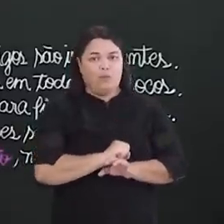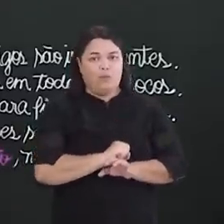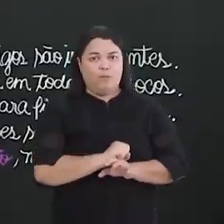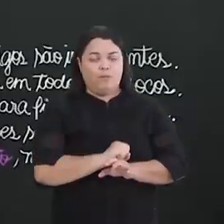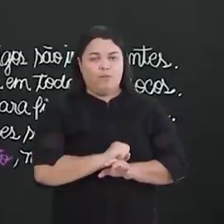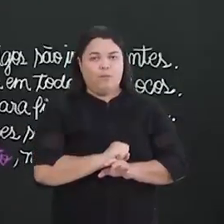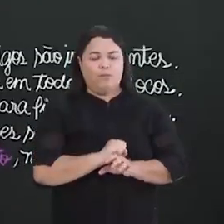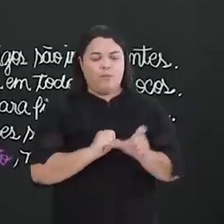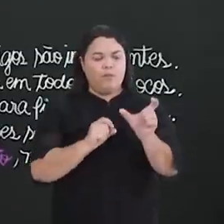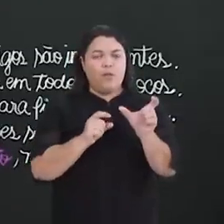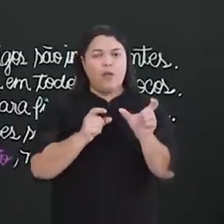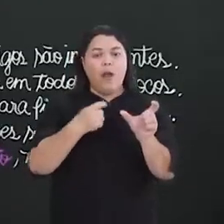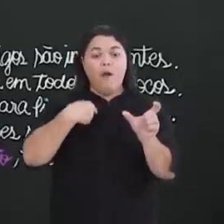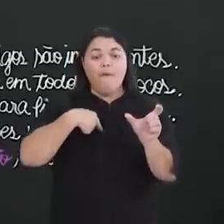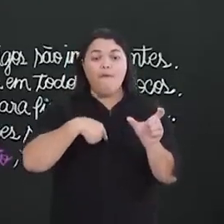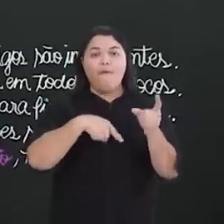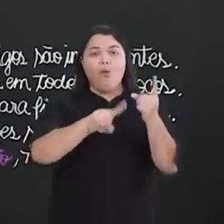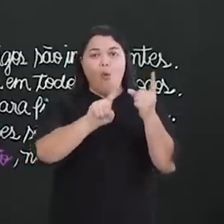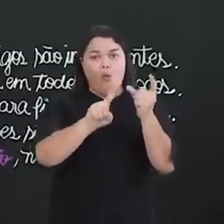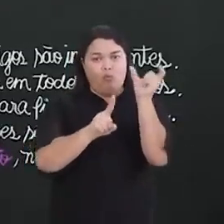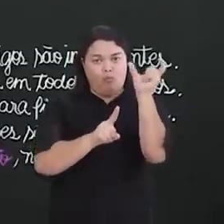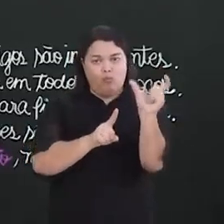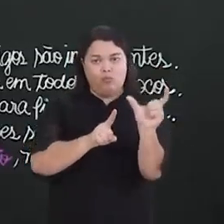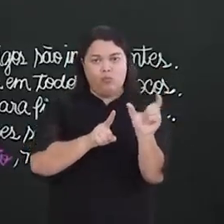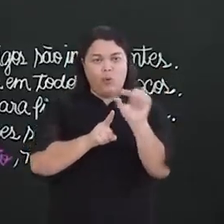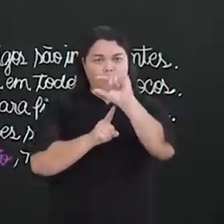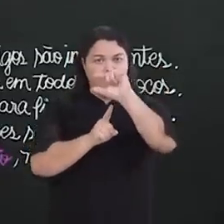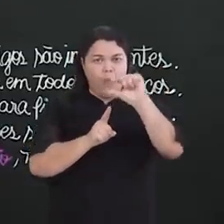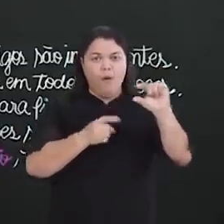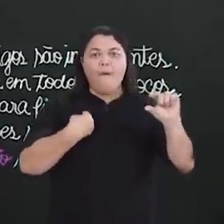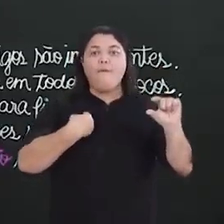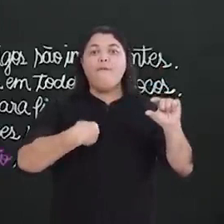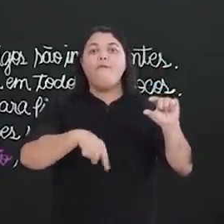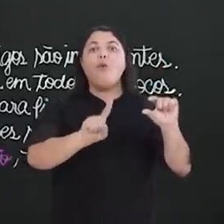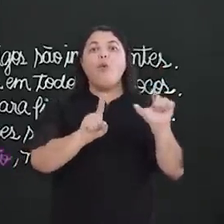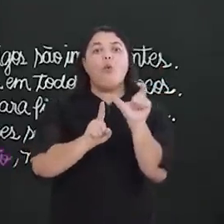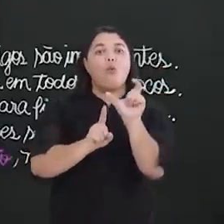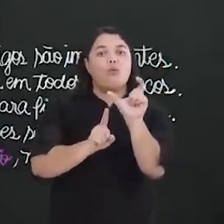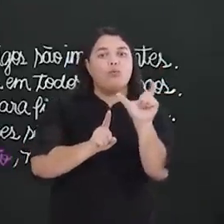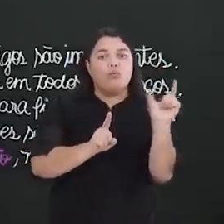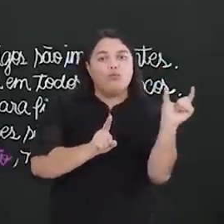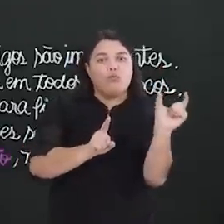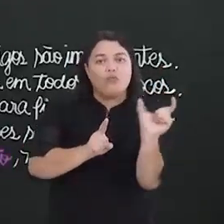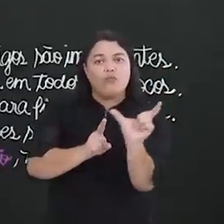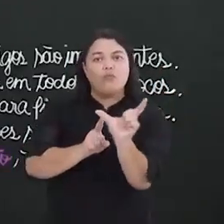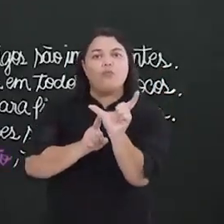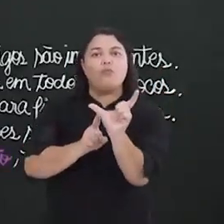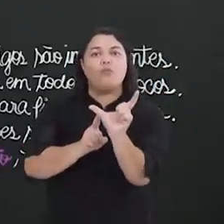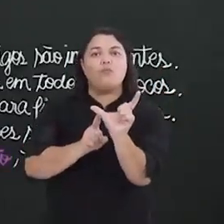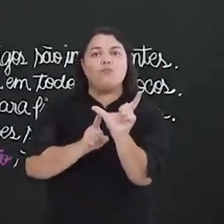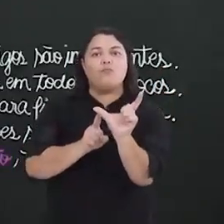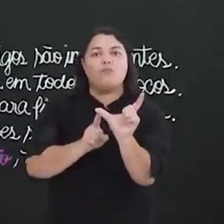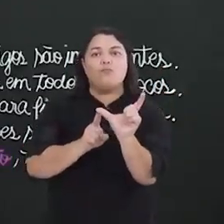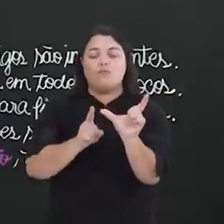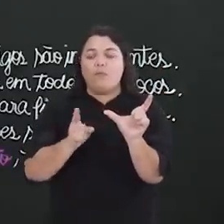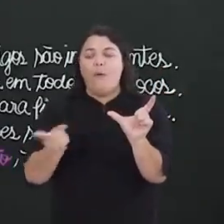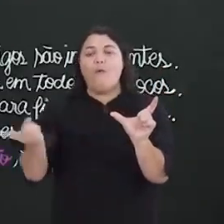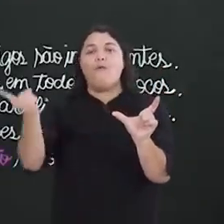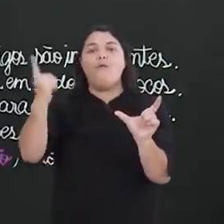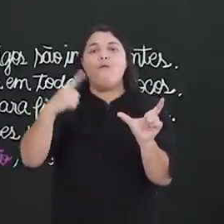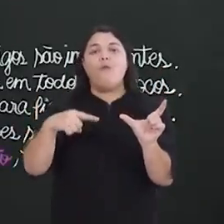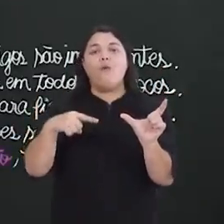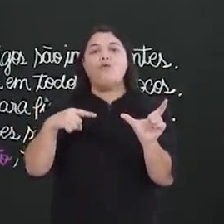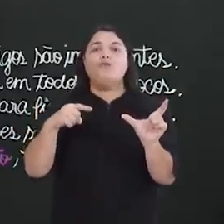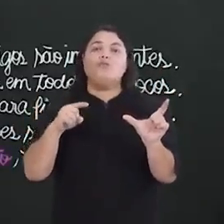gente conta a quantidade de orações pela quantidade de verbos ou locuções verbais. Vou é uma oração,